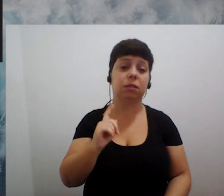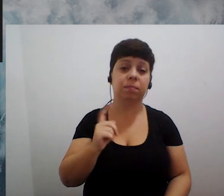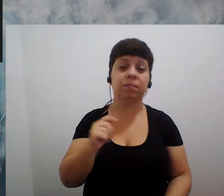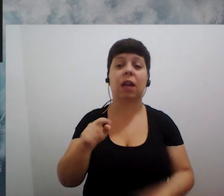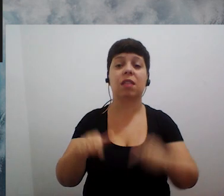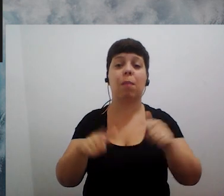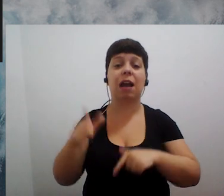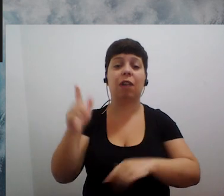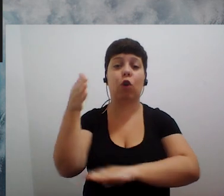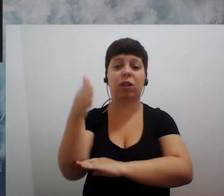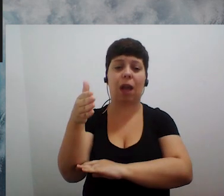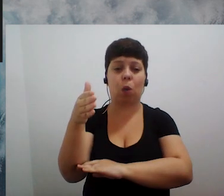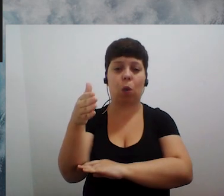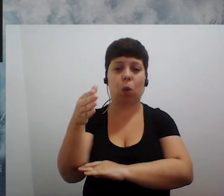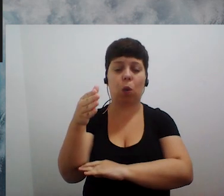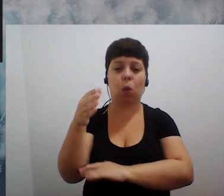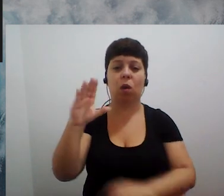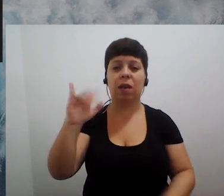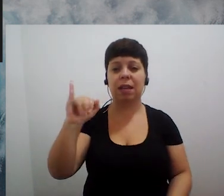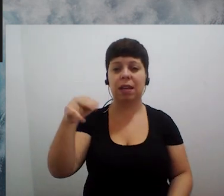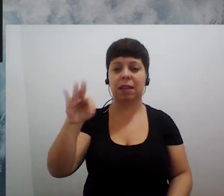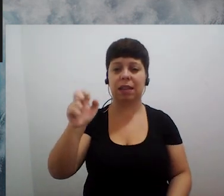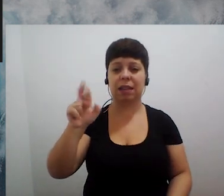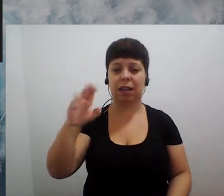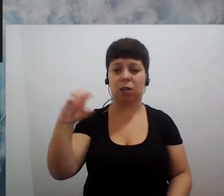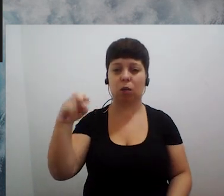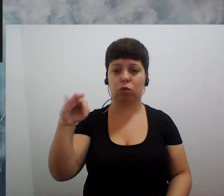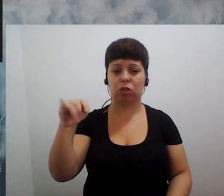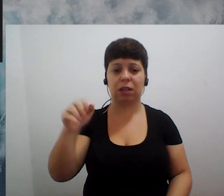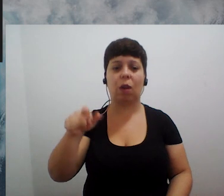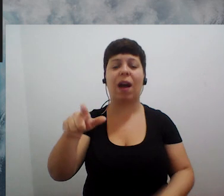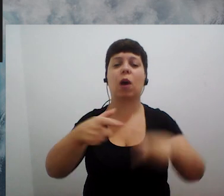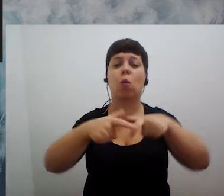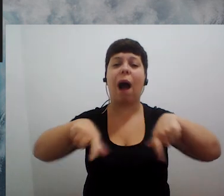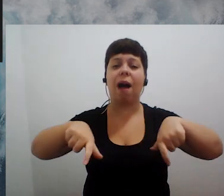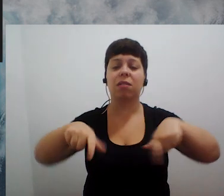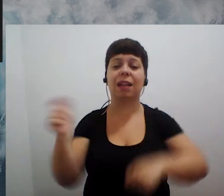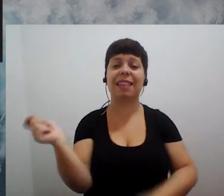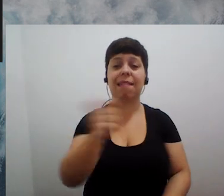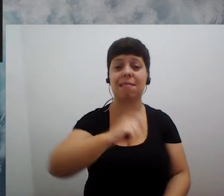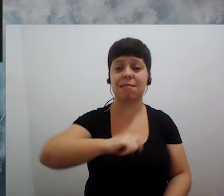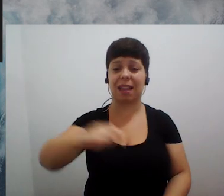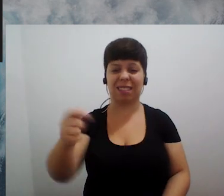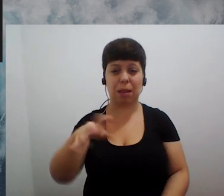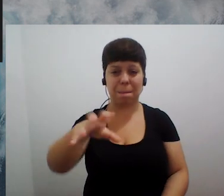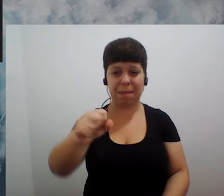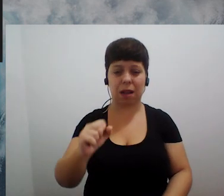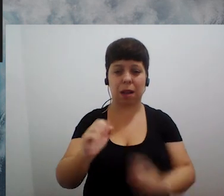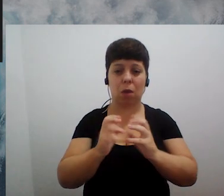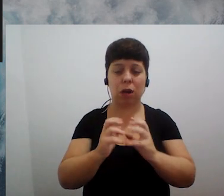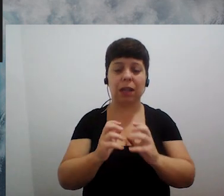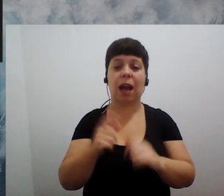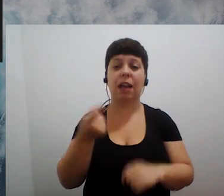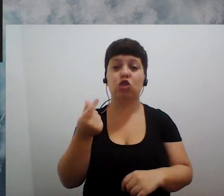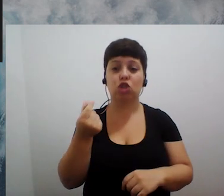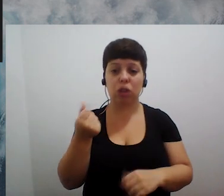hotel Intercontinental, que até fechou aqui em São Conrado. Trabalhava nas quadras de tênis como goleiro. E juntando dinheiro, eu consegui comprar minha